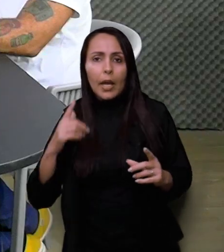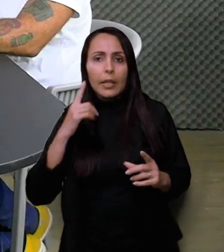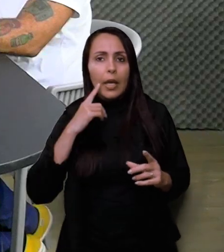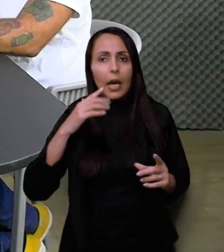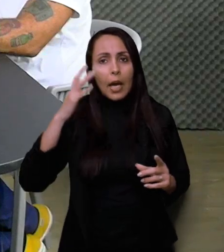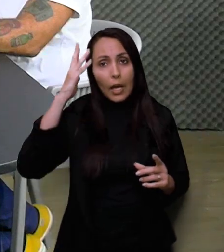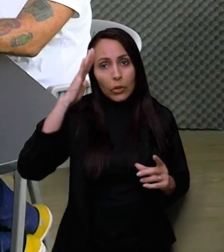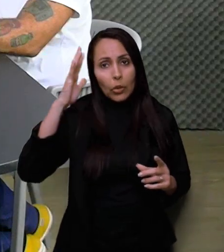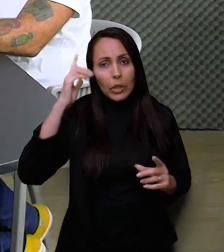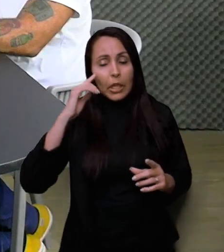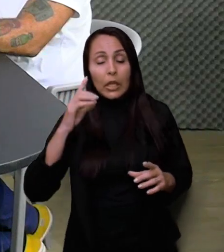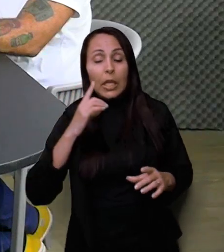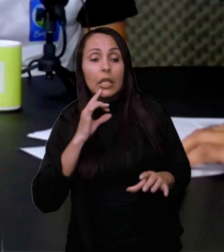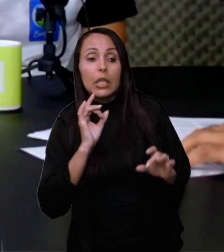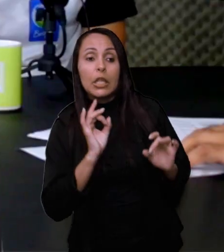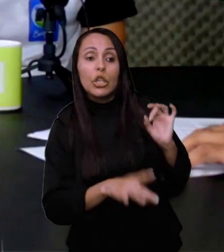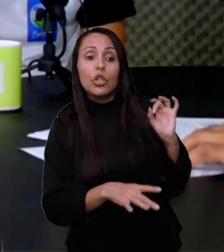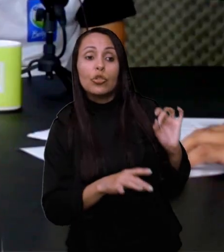aquele lixinho que você coloca